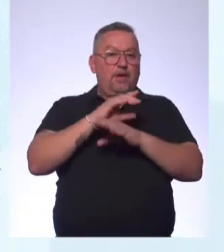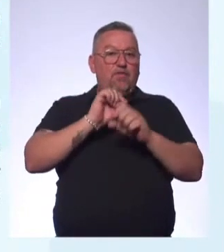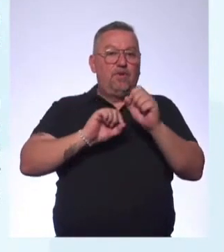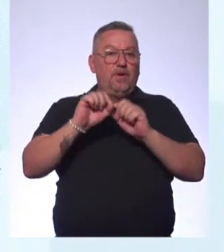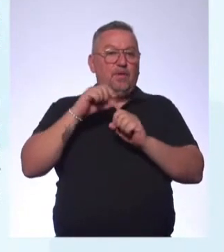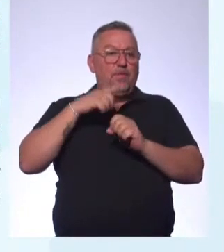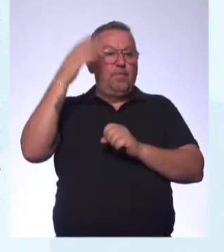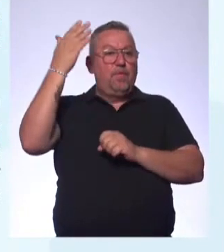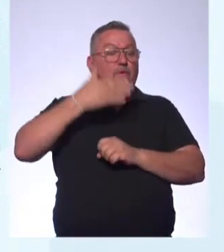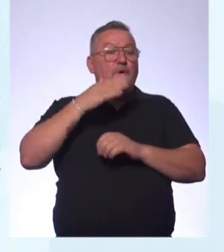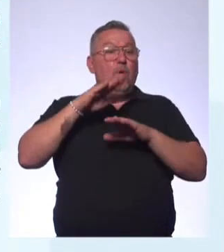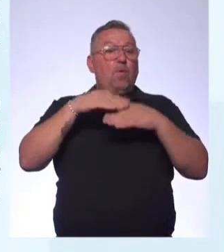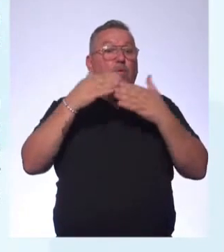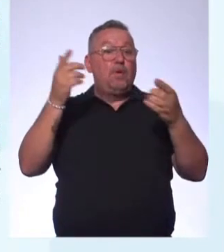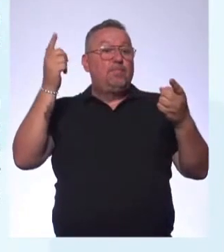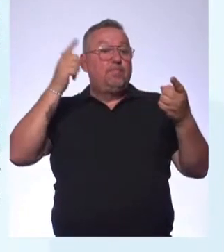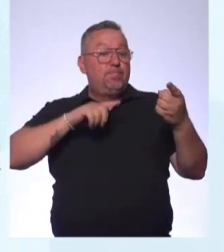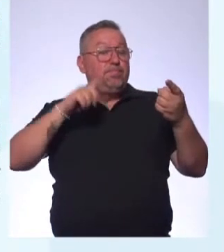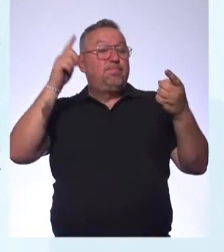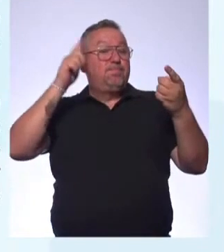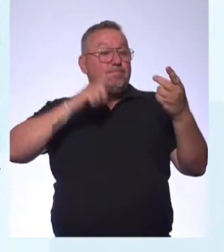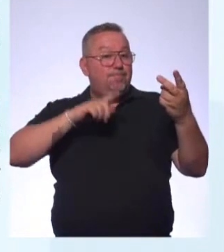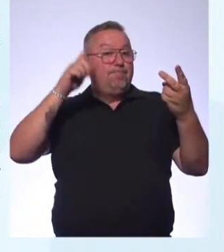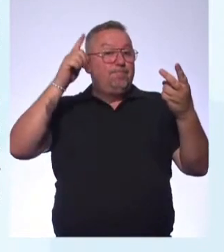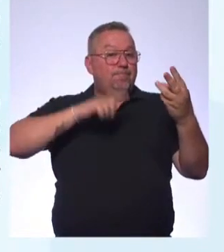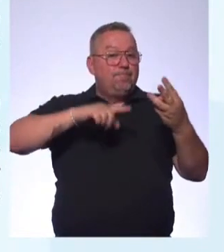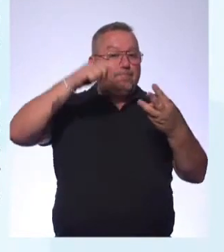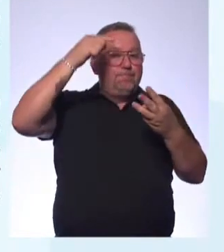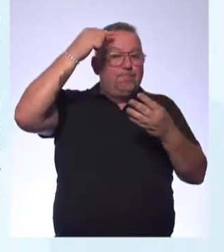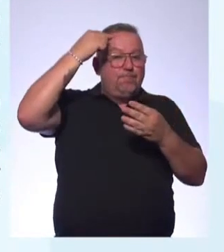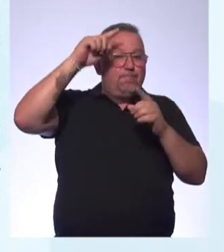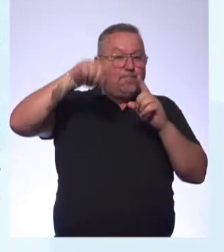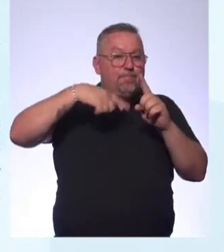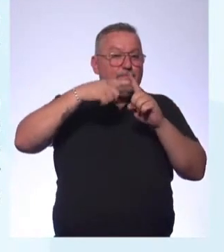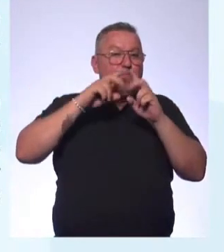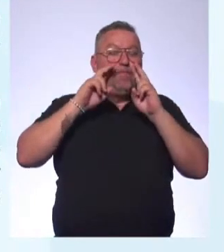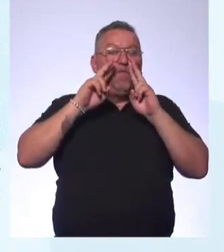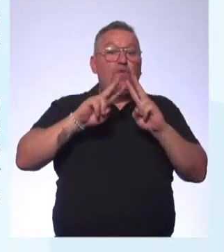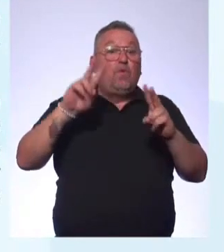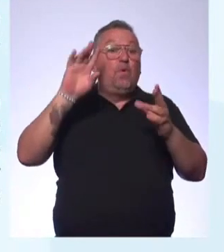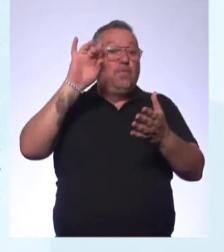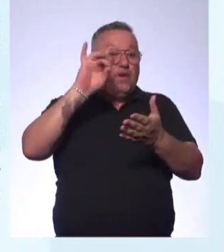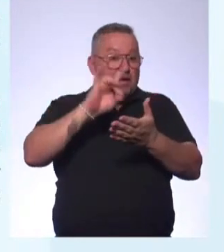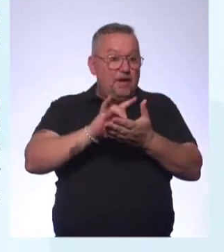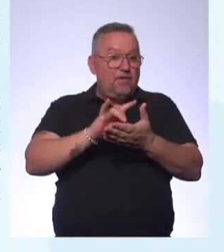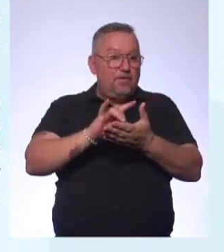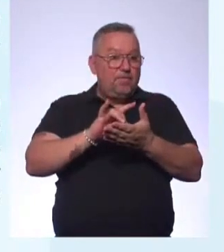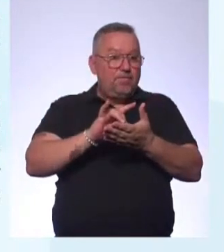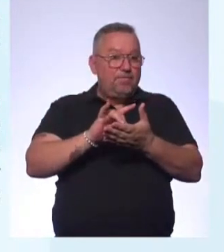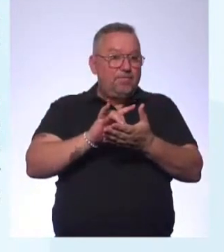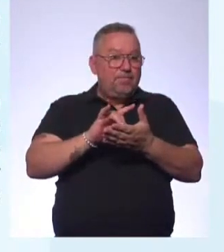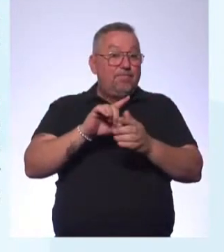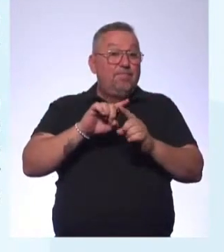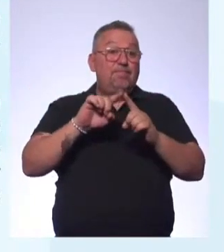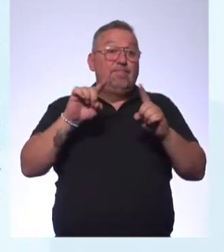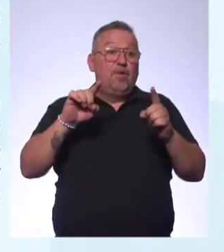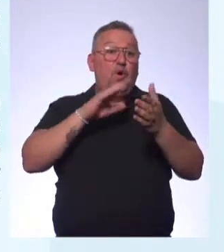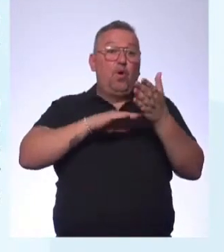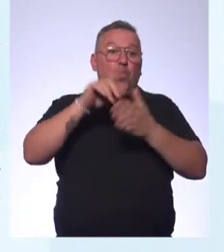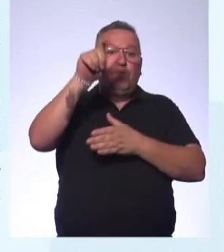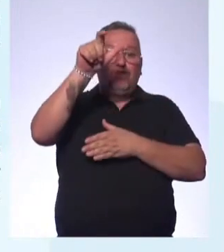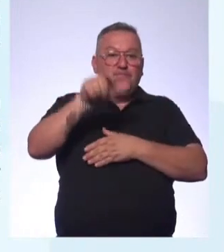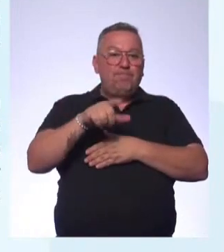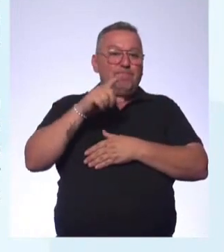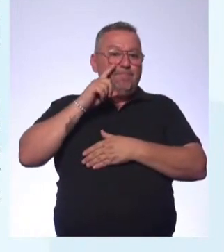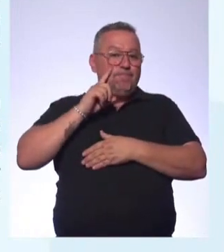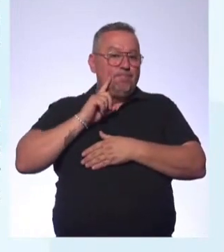Também comprova que quanto mais repetimos um pensamento, mais ele é encarado como verdade. Afinal, todo ser